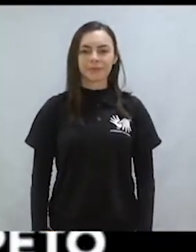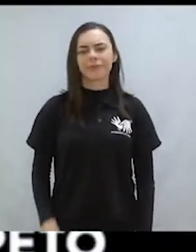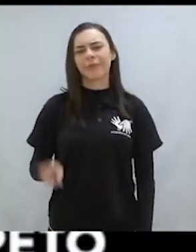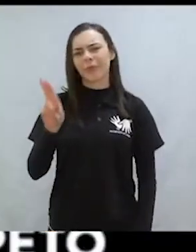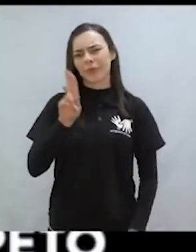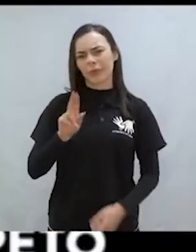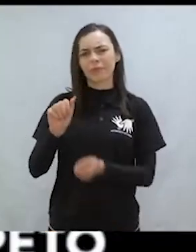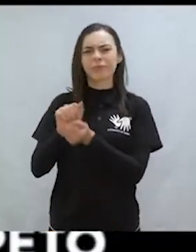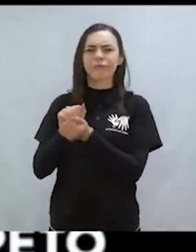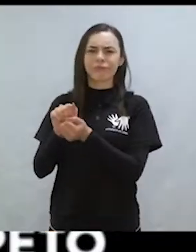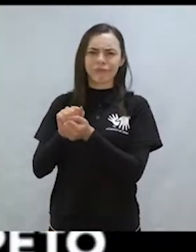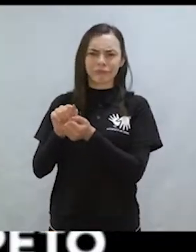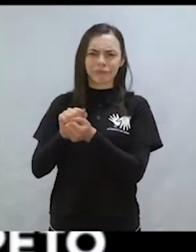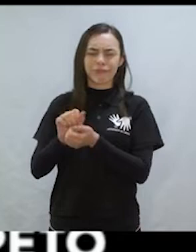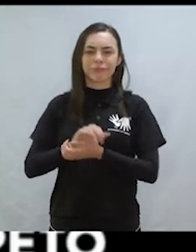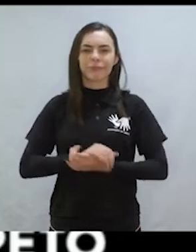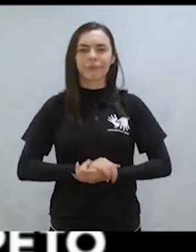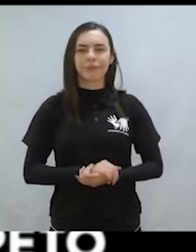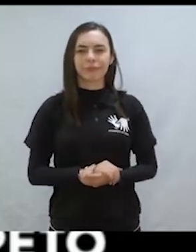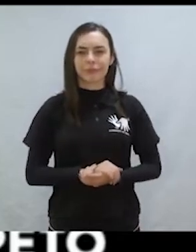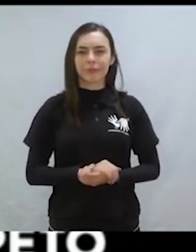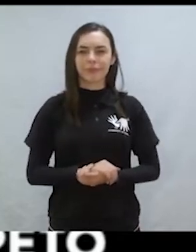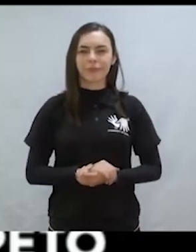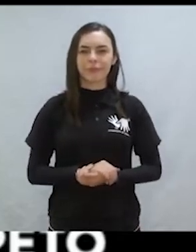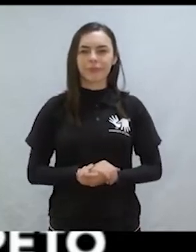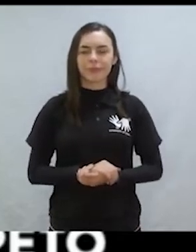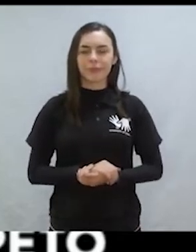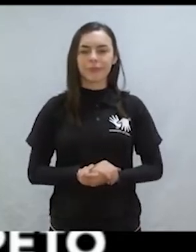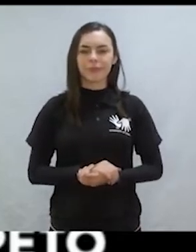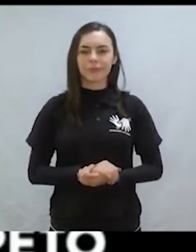Ela passa sabão,